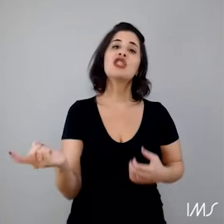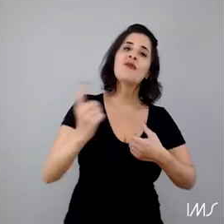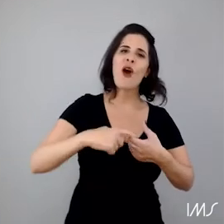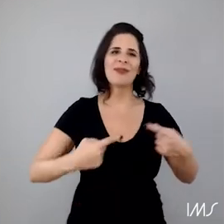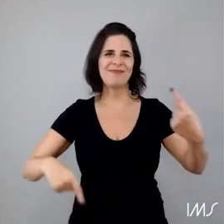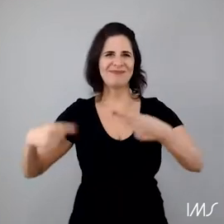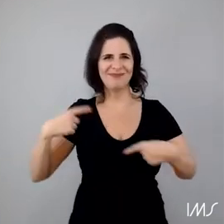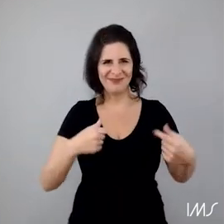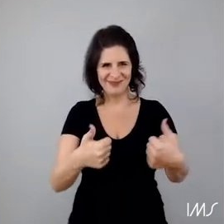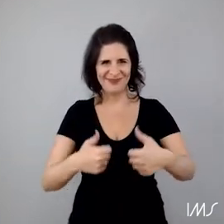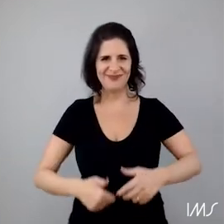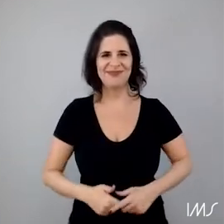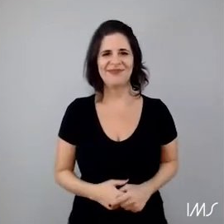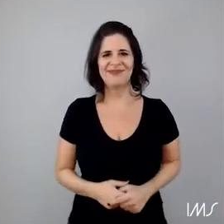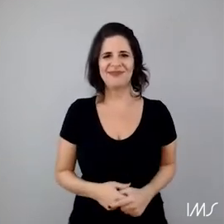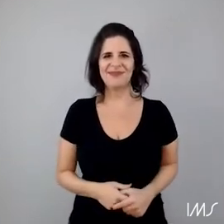aqui ao debate.